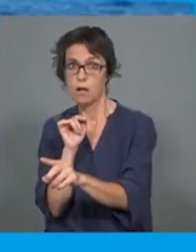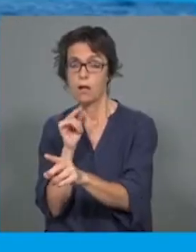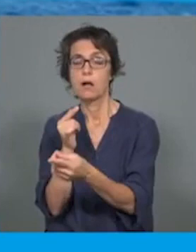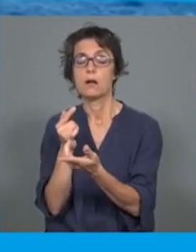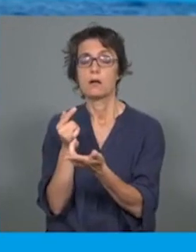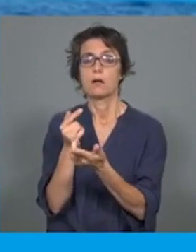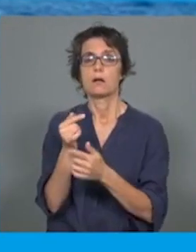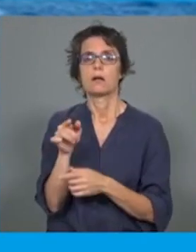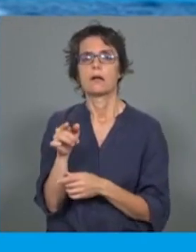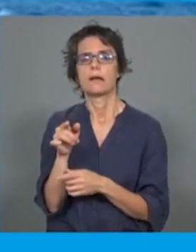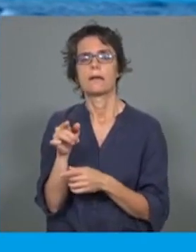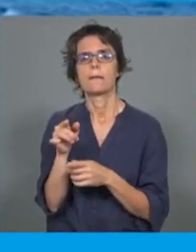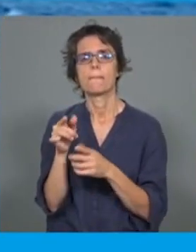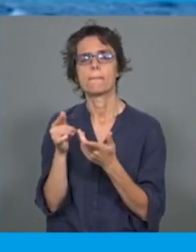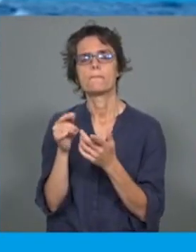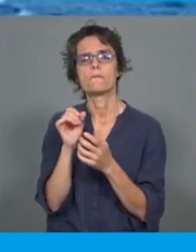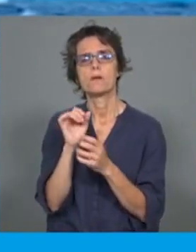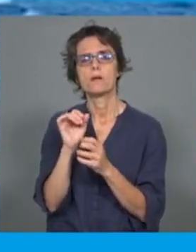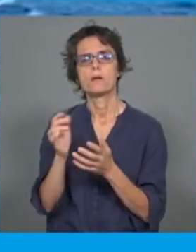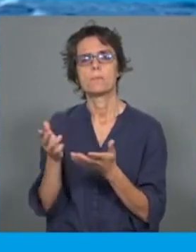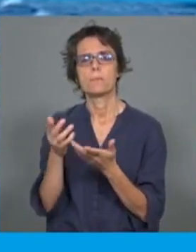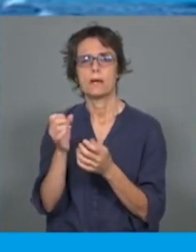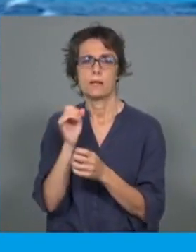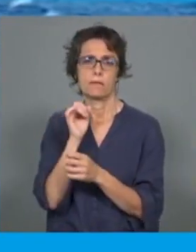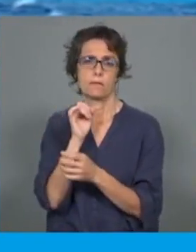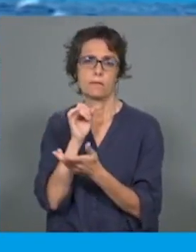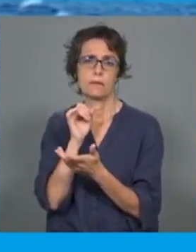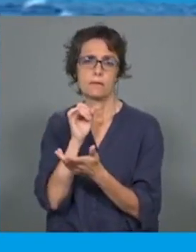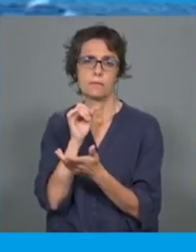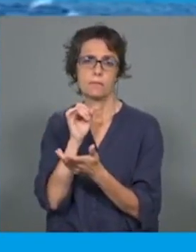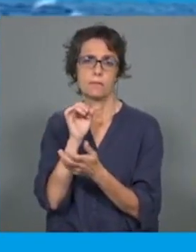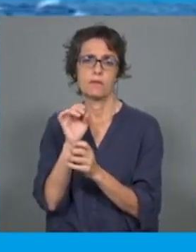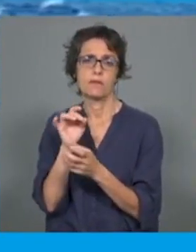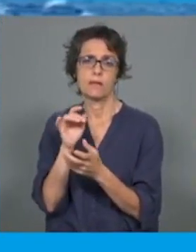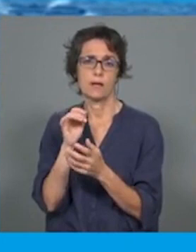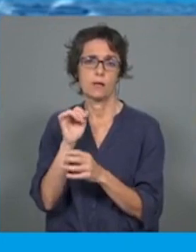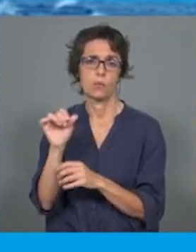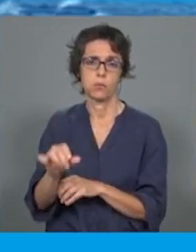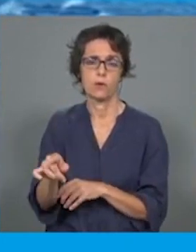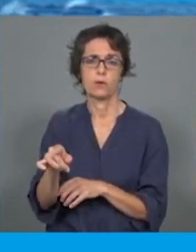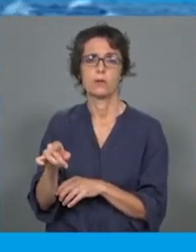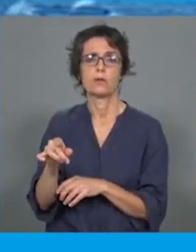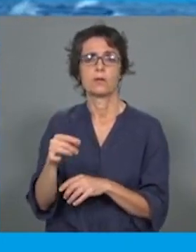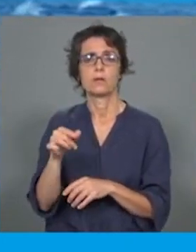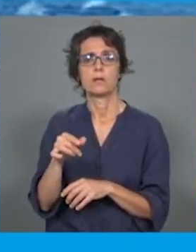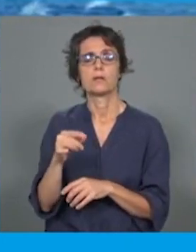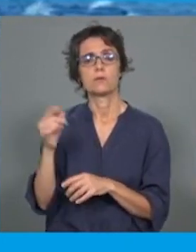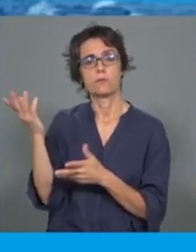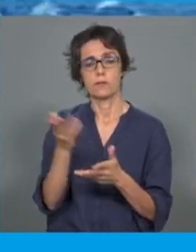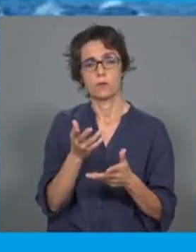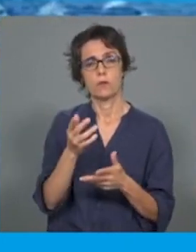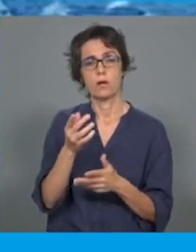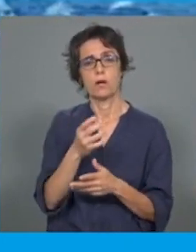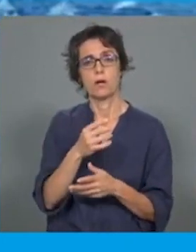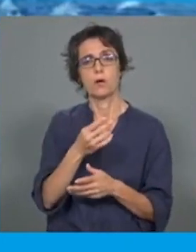tratar essa dor a ponto de eliminar a má refratária? E por isso vamos ter connosco o doutor, enfim, Michel Luís,